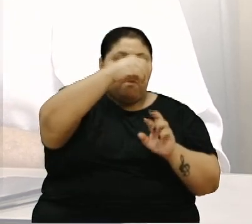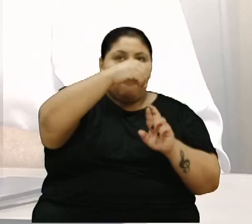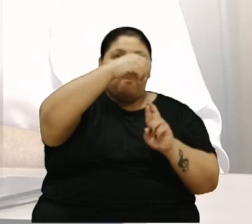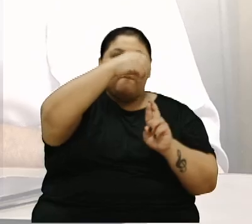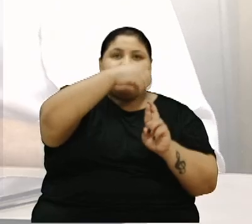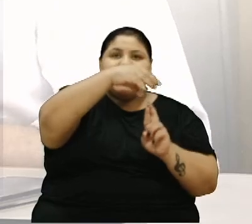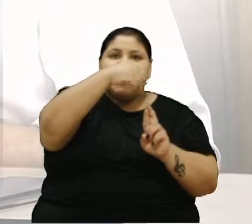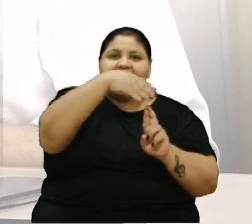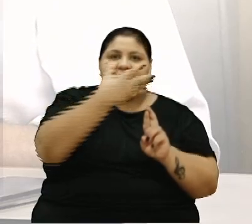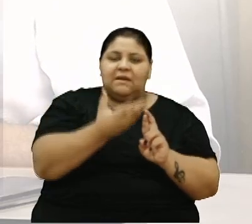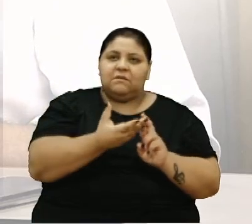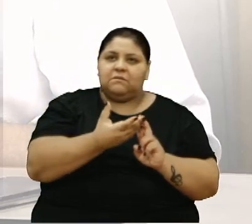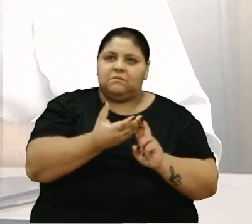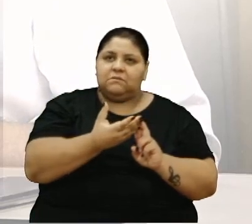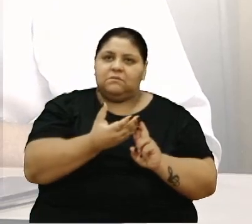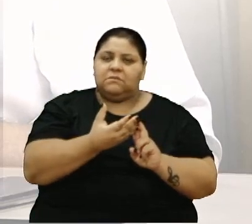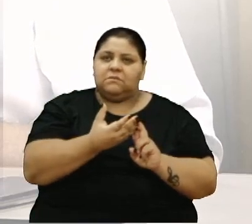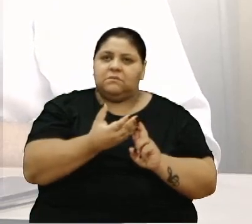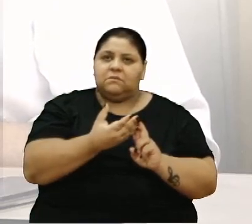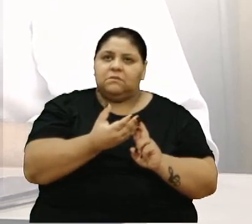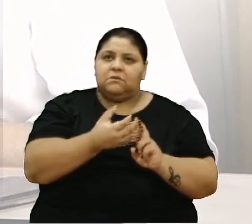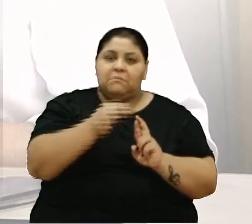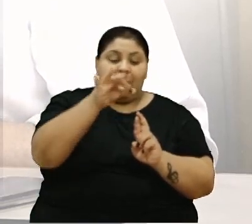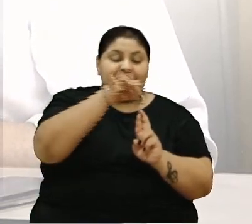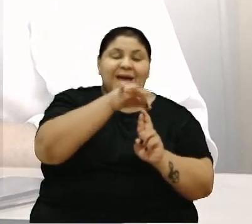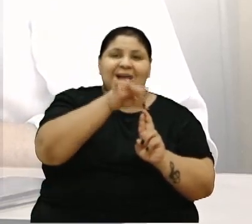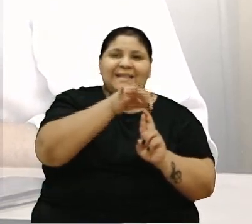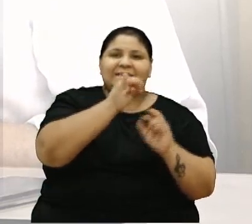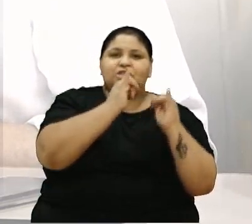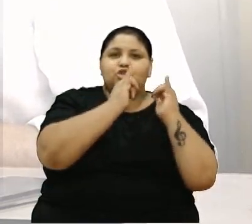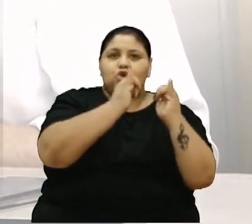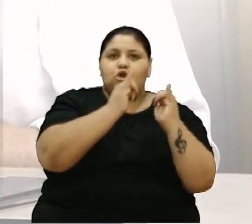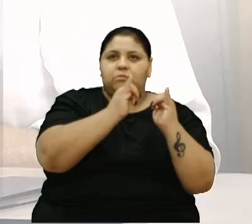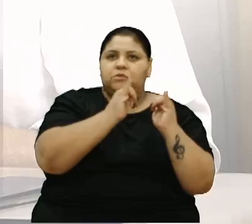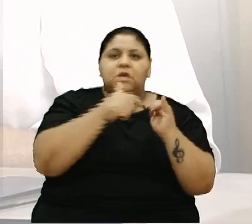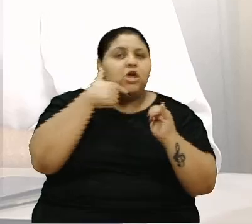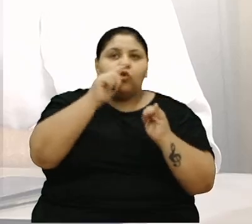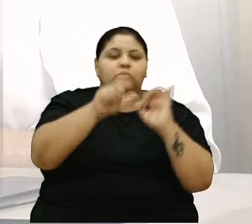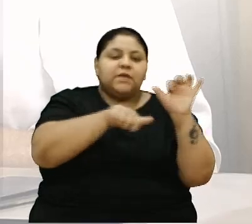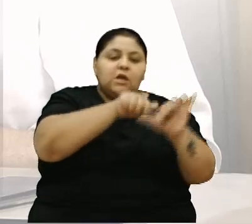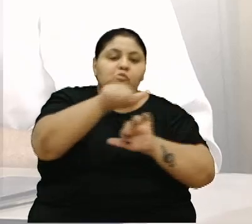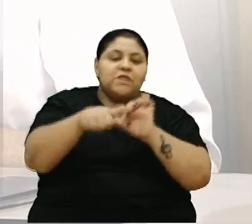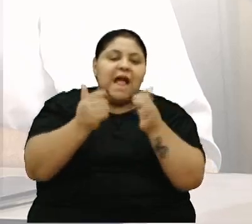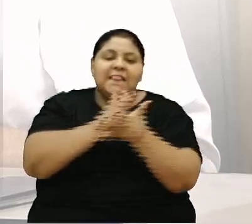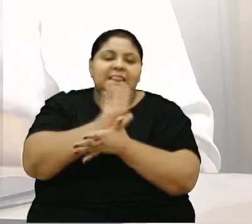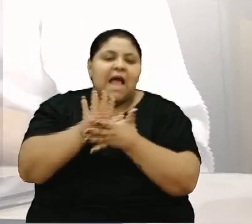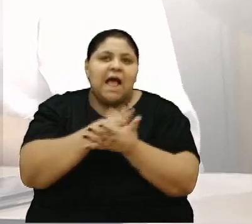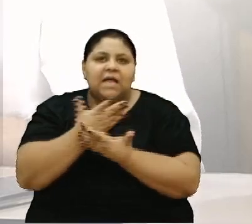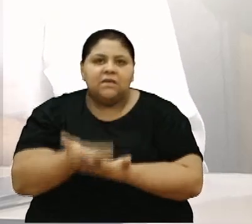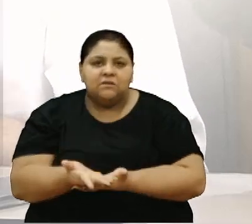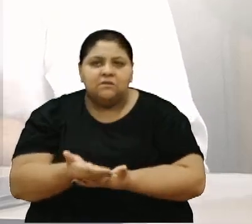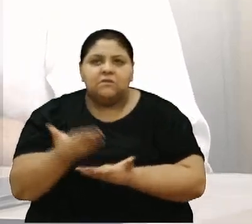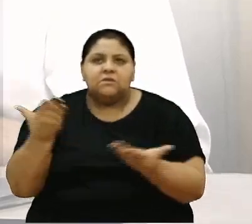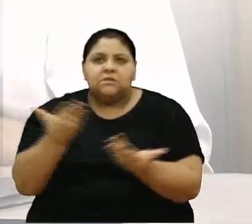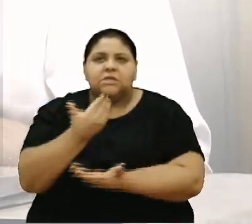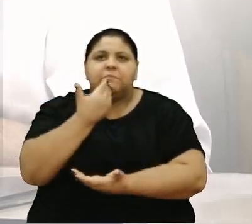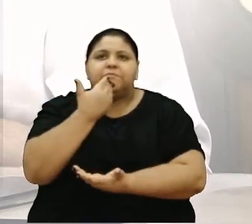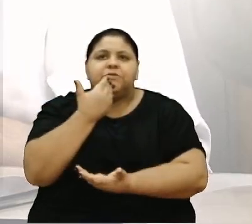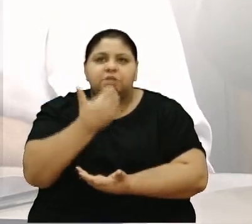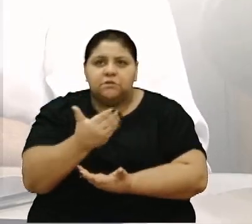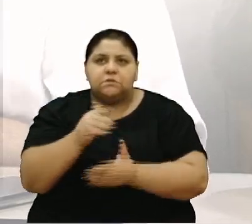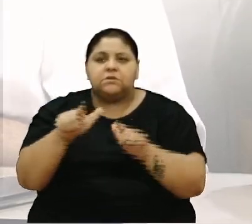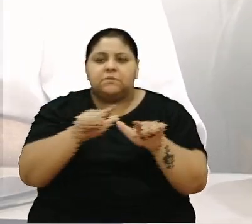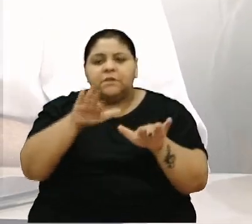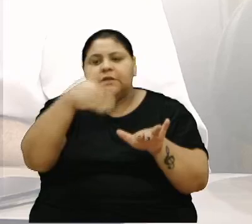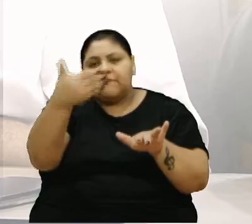do ônibus do Cristo Redentor Panassolo. Então o ônibus que ia para um lado, agora está subindo para o outro. E nós já pedimos, não, semana que vem vai ser